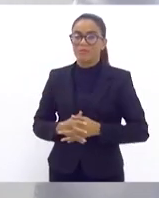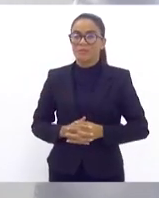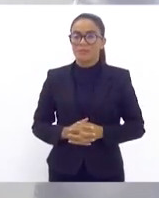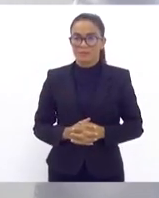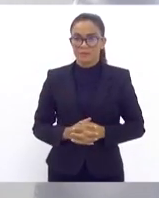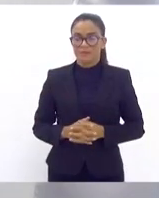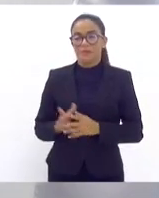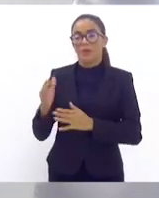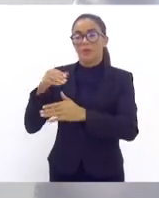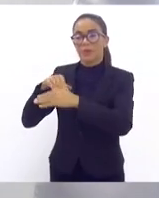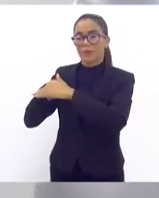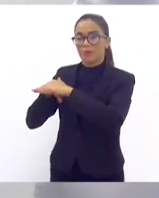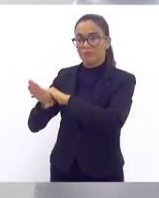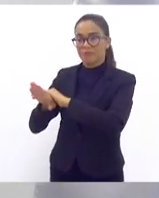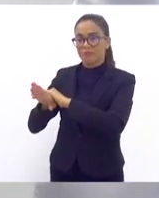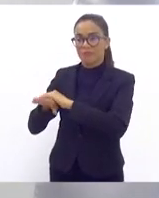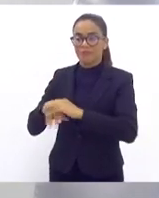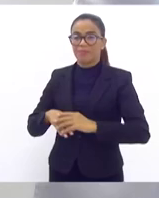Vão ao arquivo.